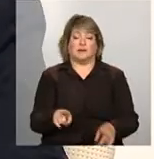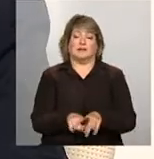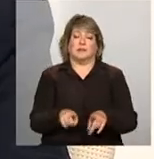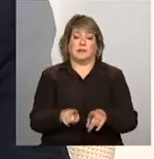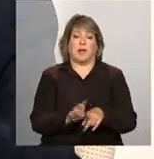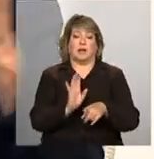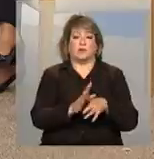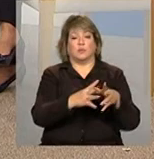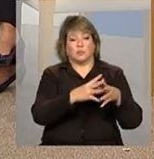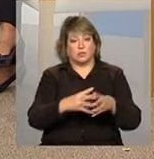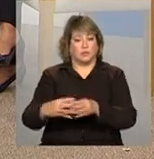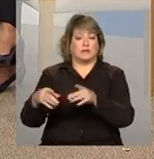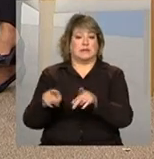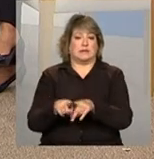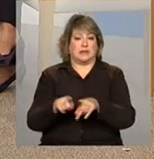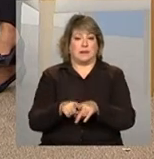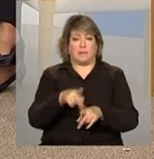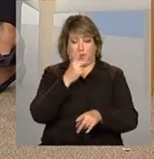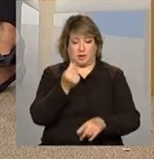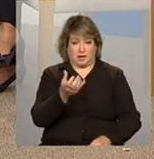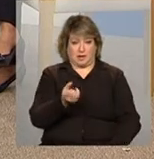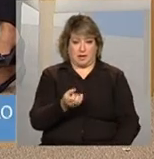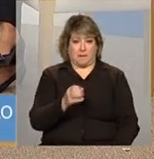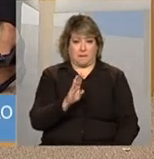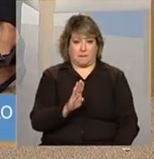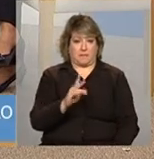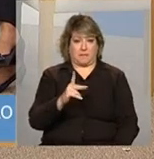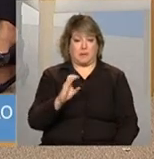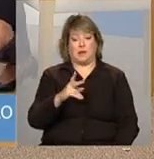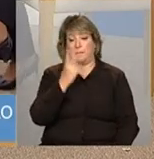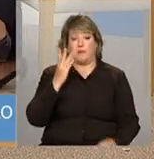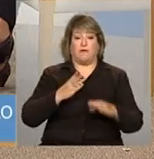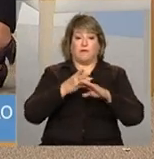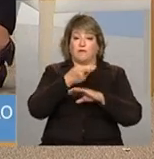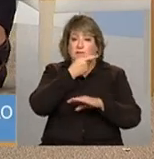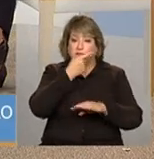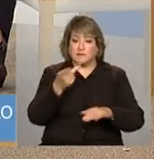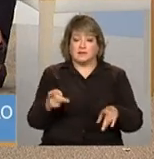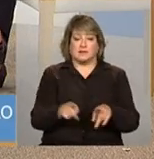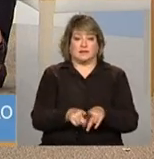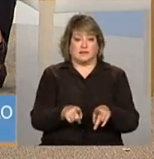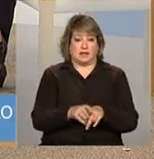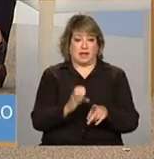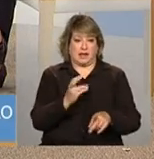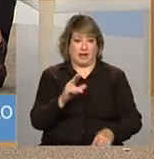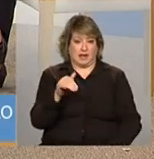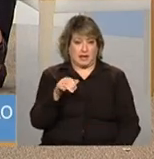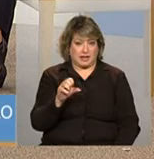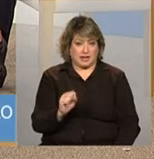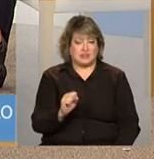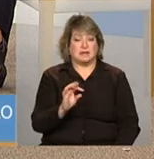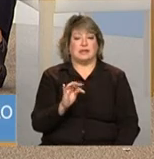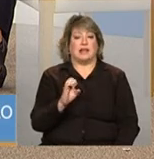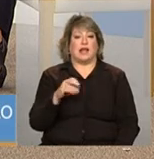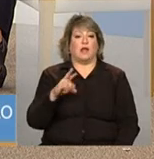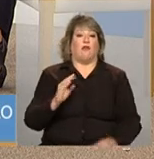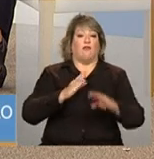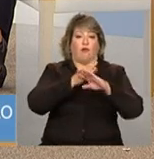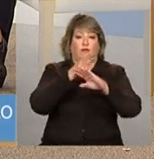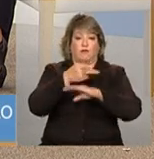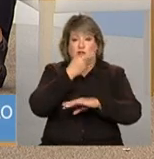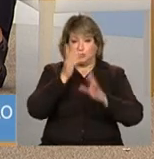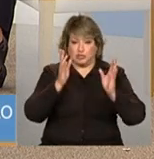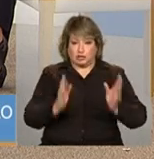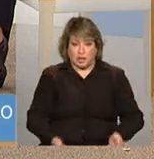os beneficiários do BPC, que foram visitados pelos Centros de Referência da Assistência Social, pelos técnicos dos CRAS,